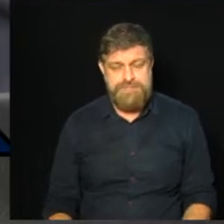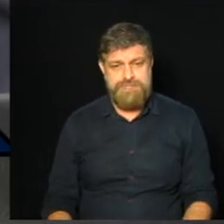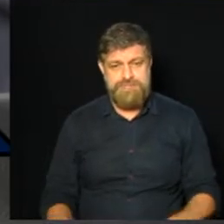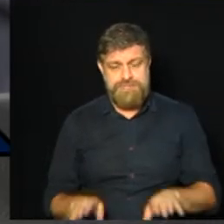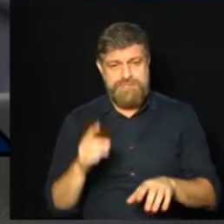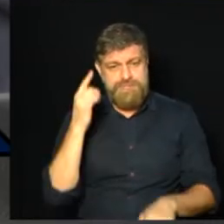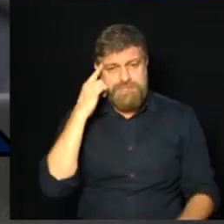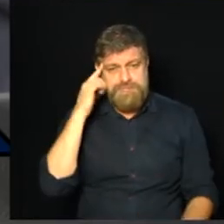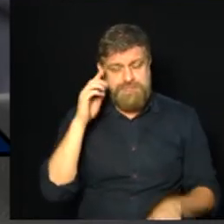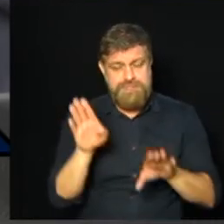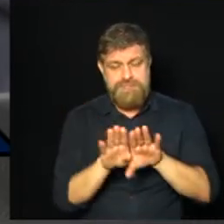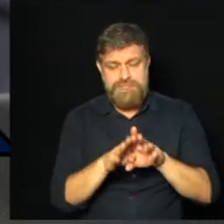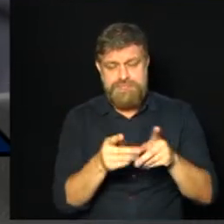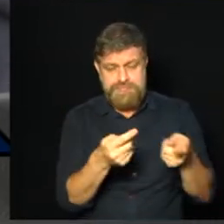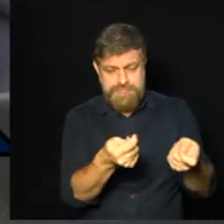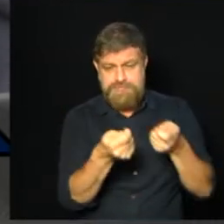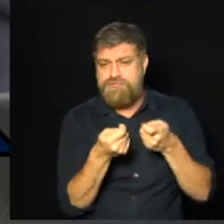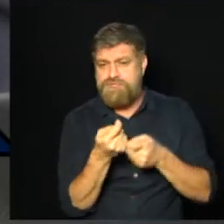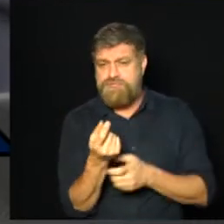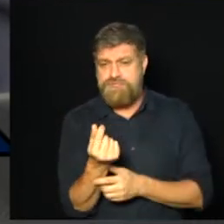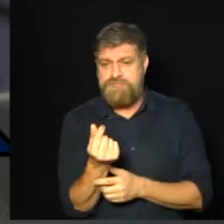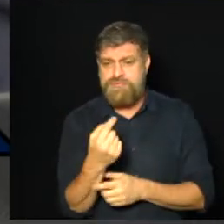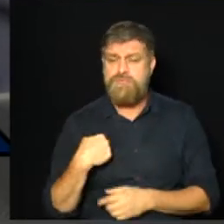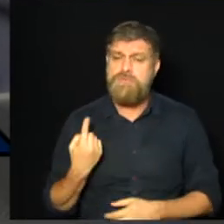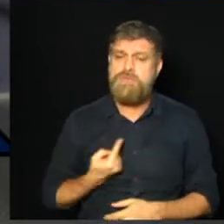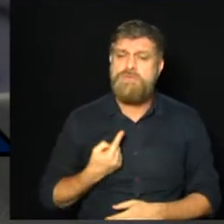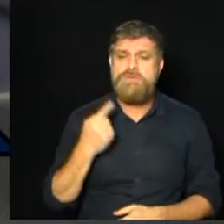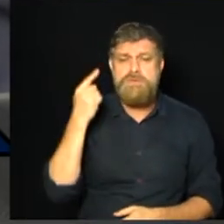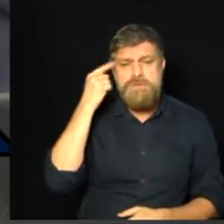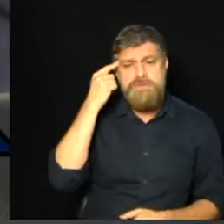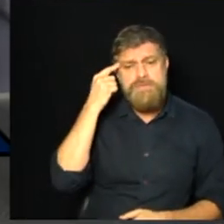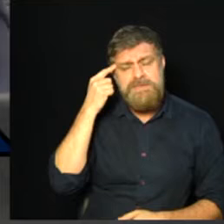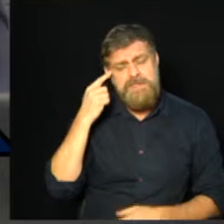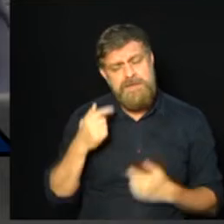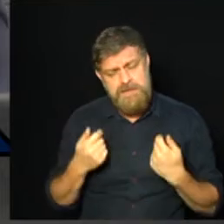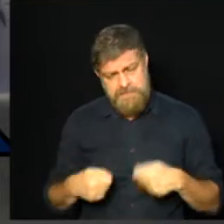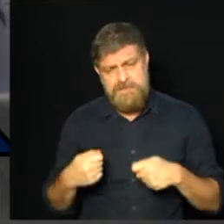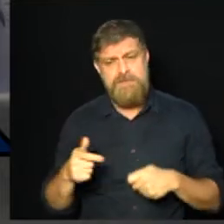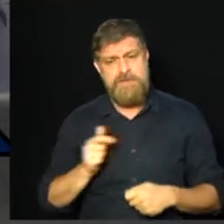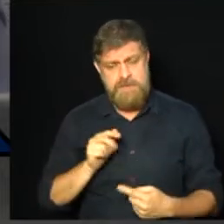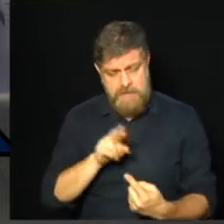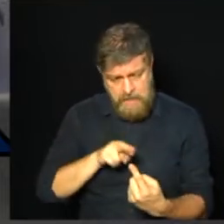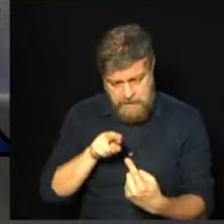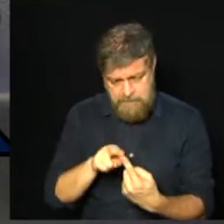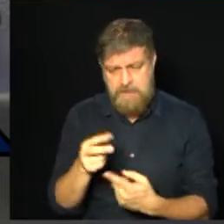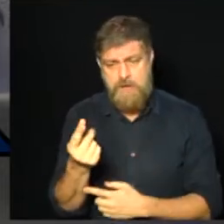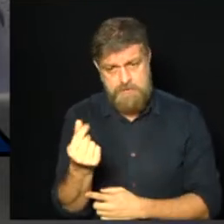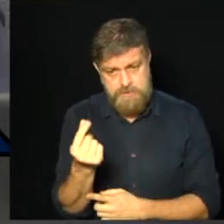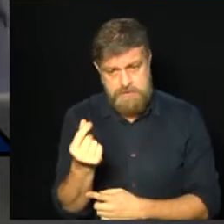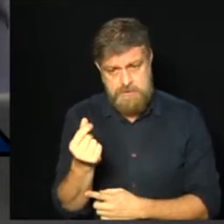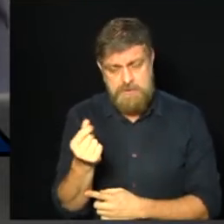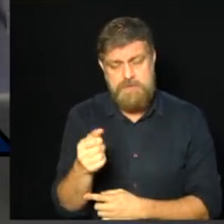ponto de vista econômico. Eu acho que a gente precisa, claro, tem que ter a referência econômica, mas pensar do ponto de vista